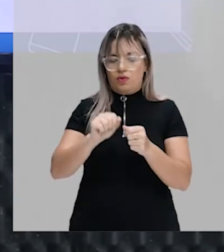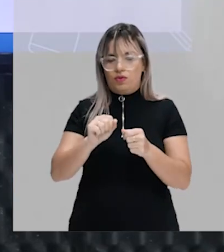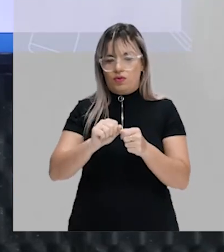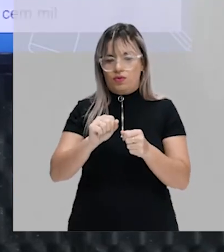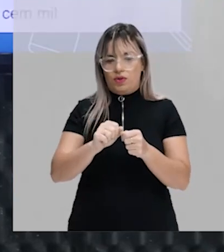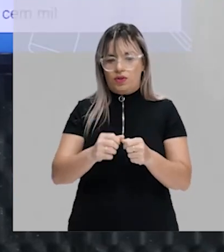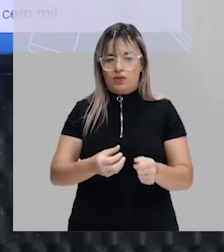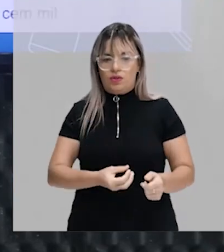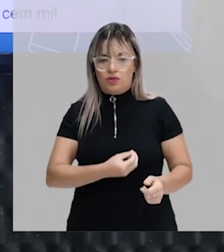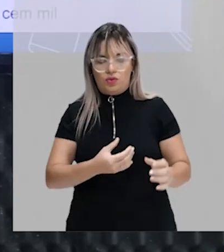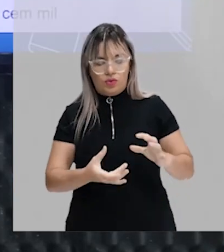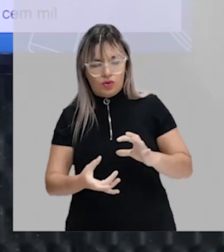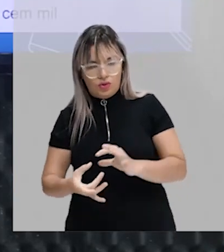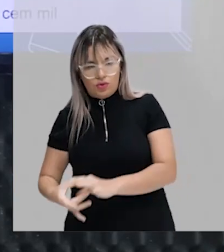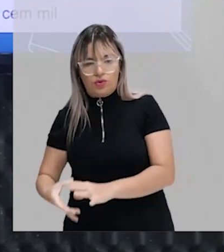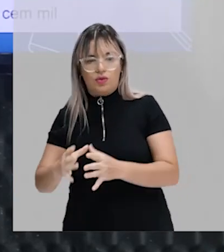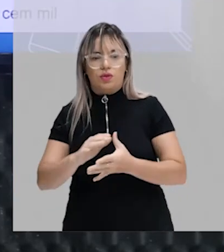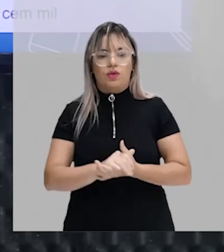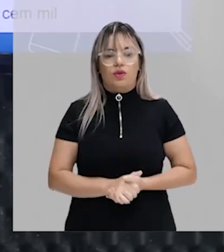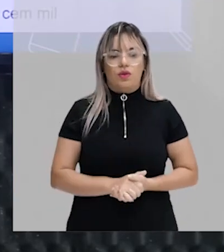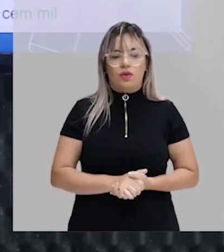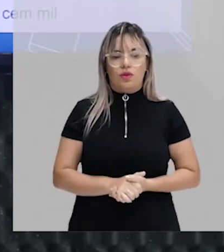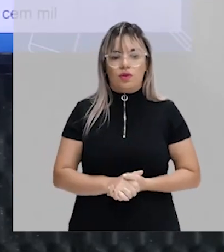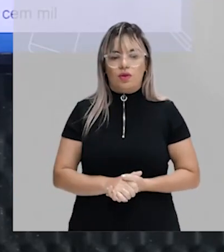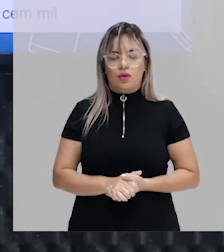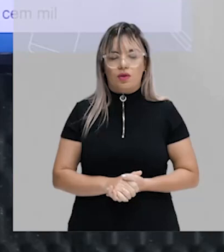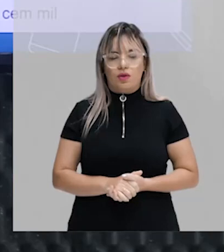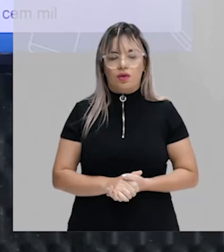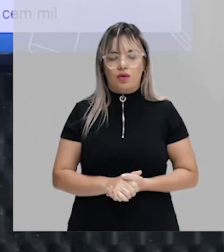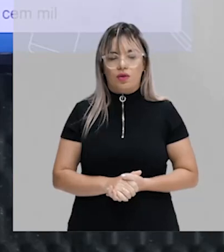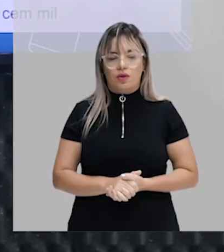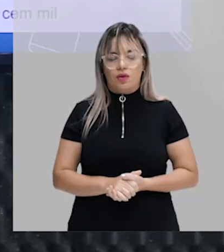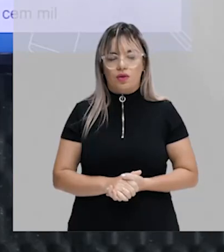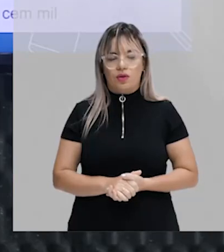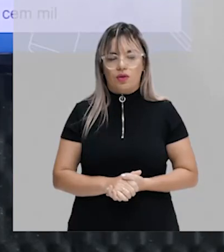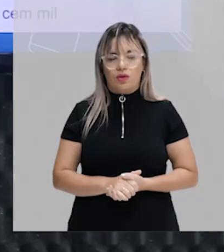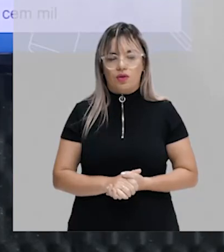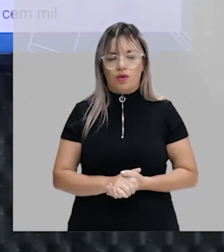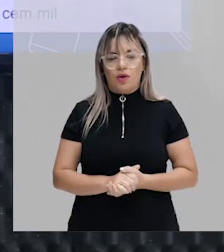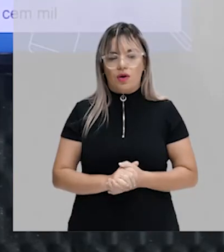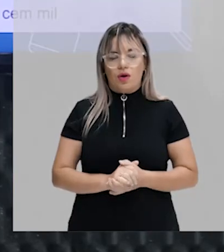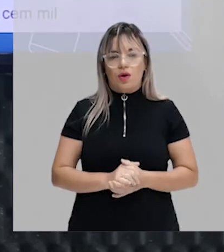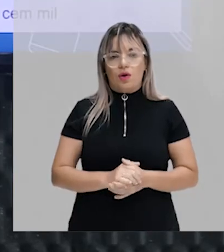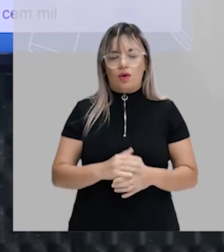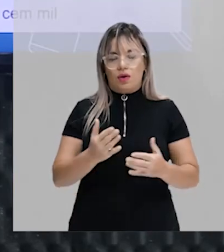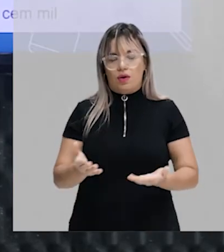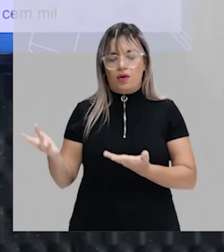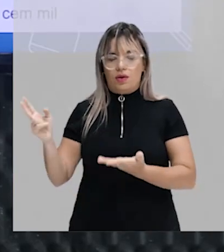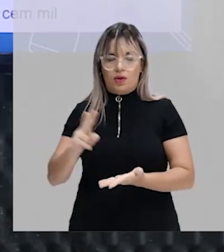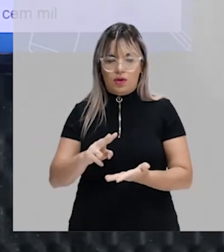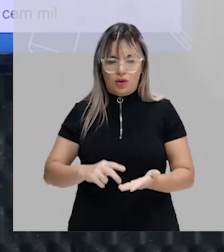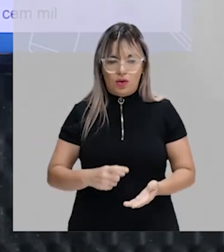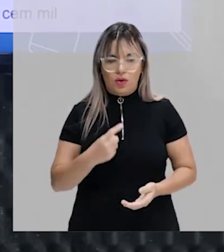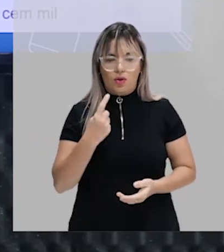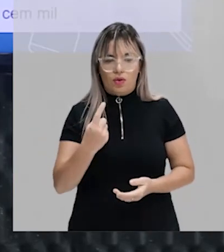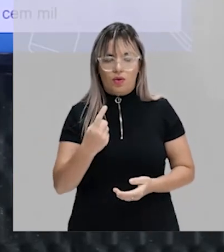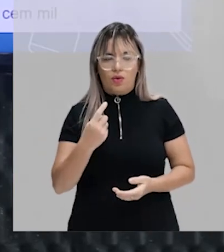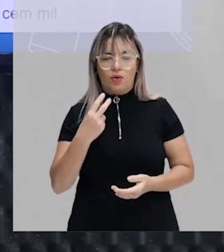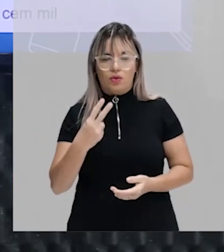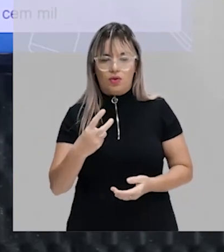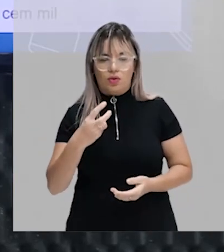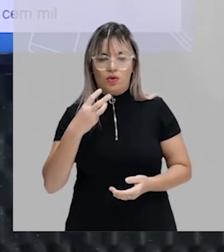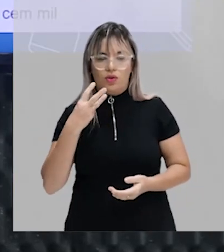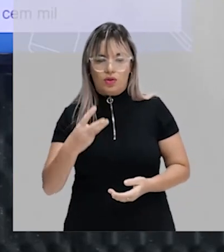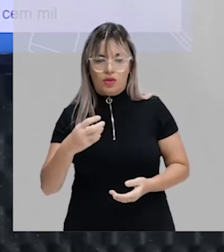né? Eu vou voltar aqui, ó. Agiotagem, um, dois, três, o juro, o prazo. O por, o cento, o